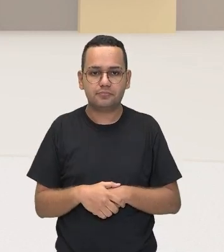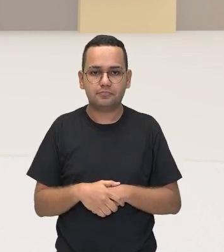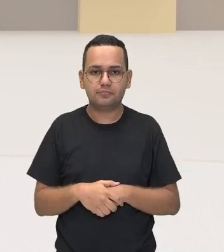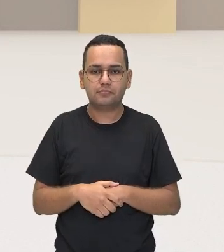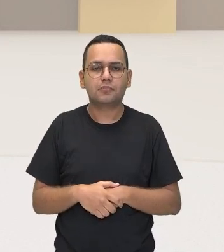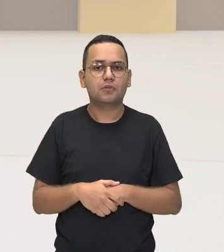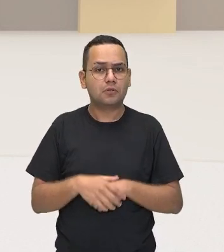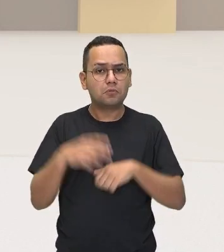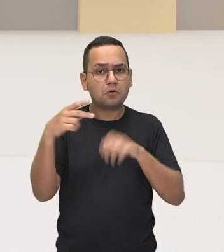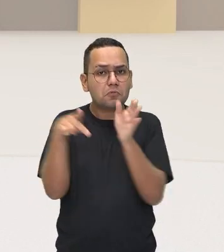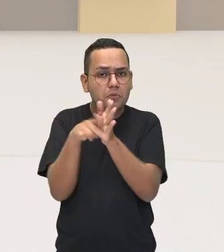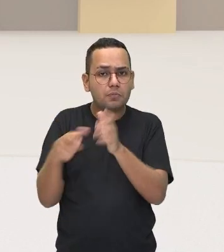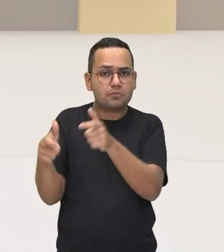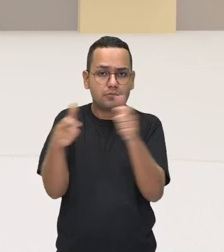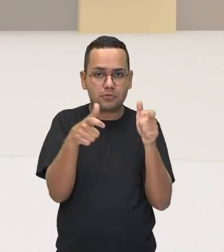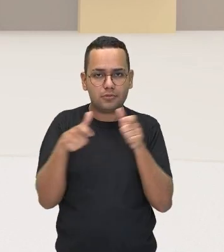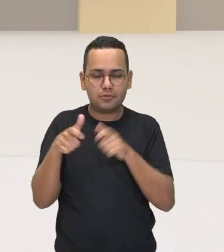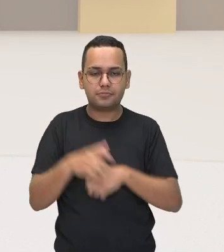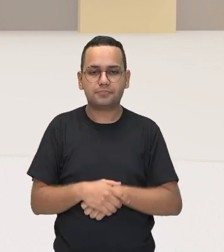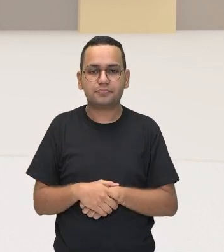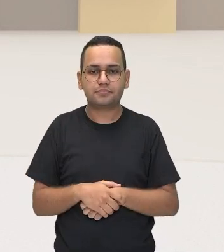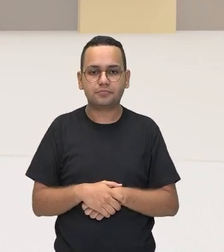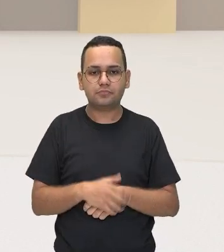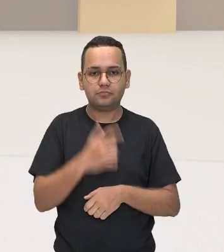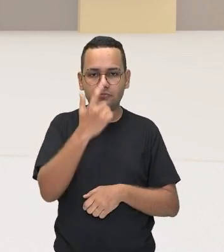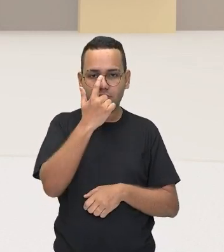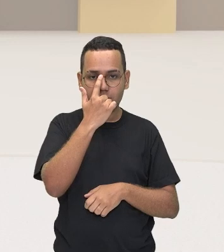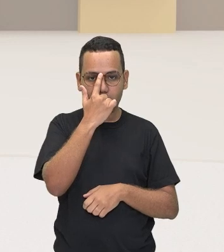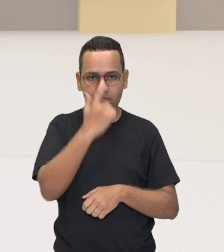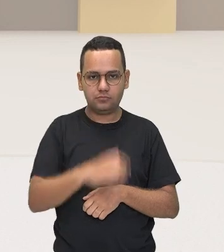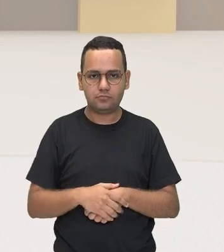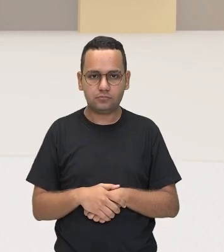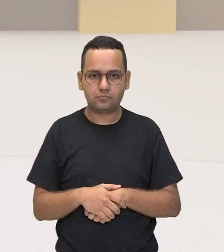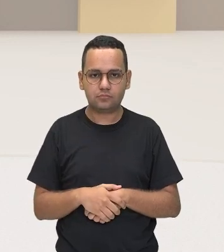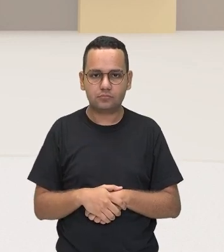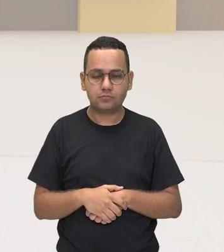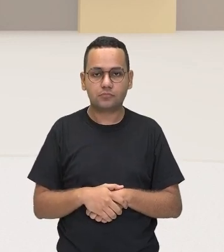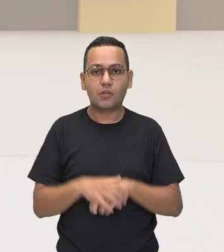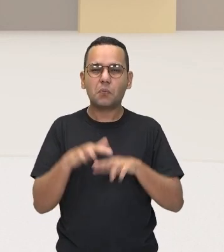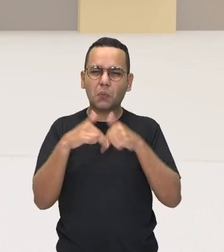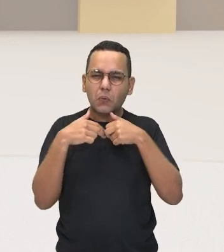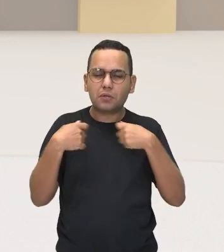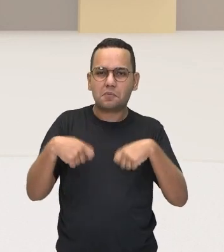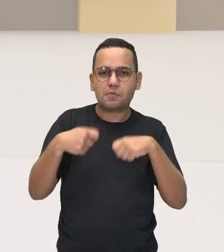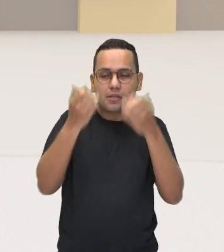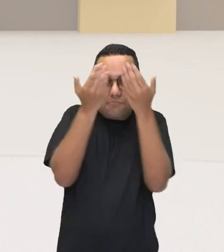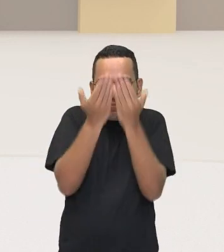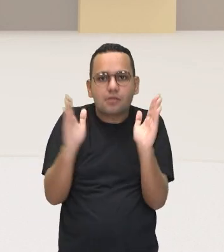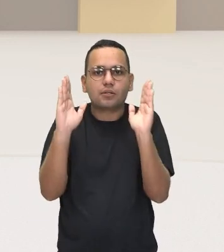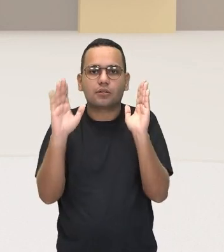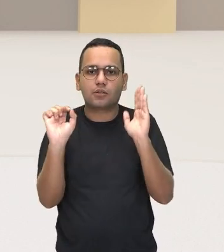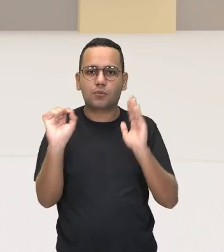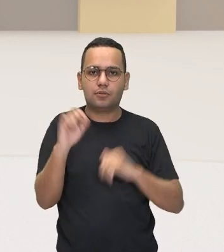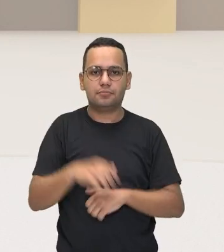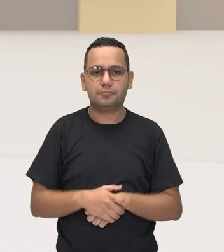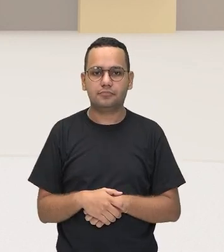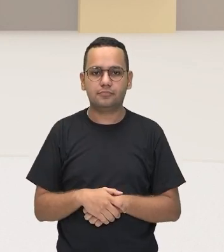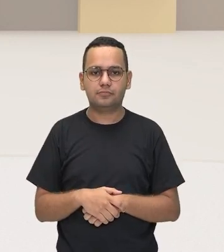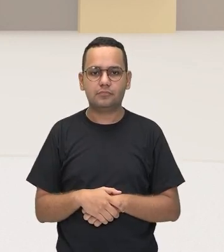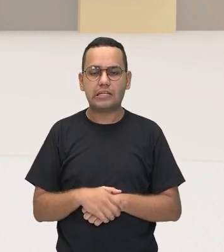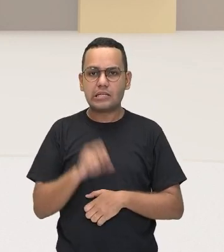local. Então, basta você ampliar o olhar e, de repente, se você tem essa intenção, esse sentimento de